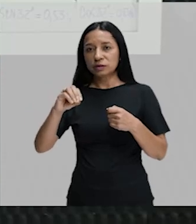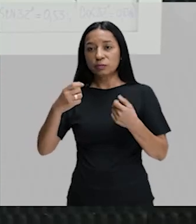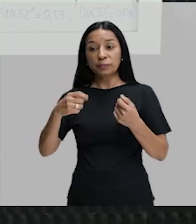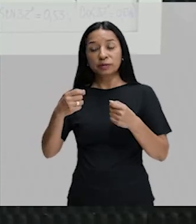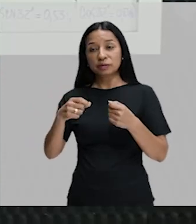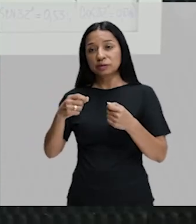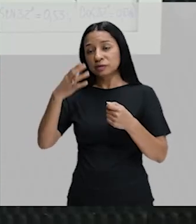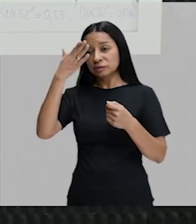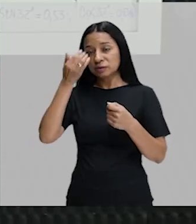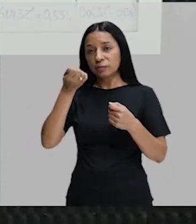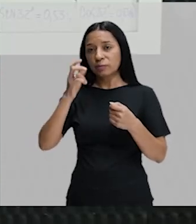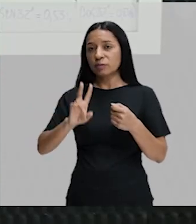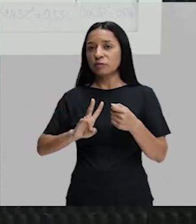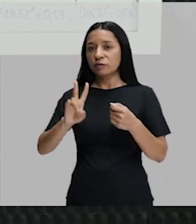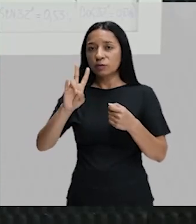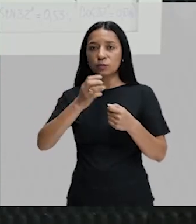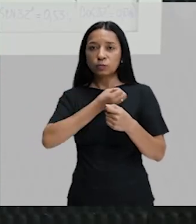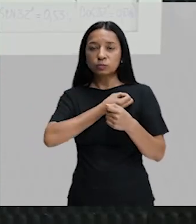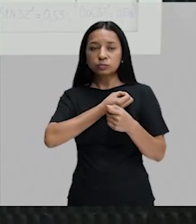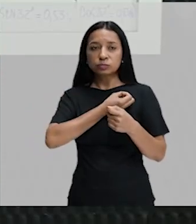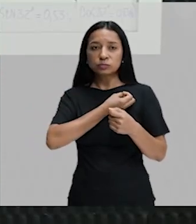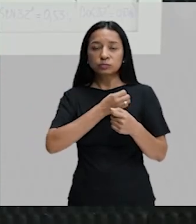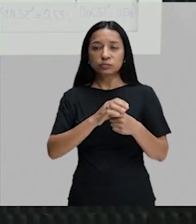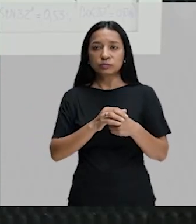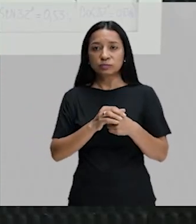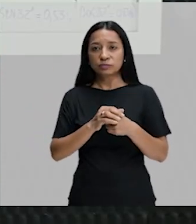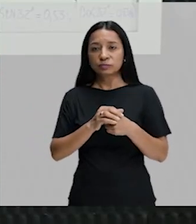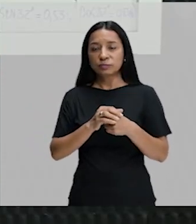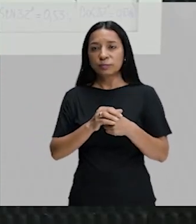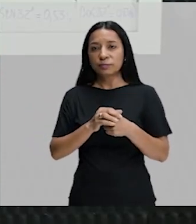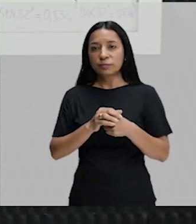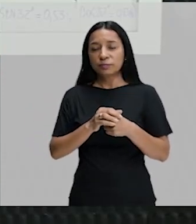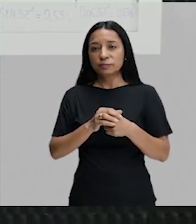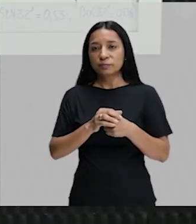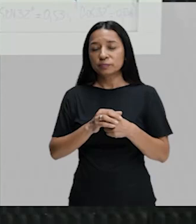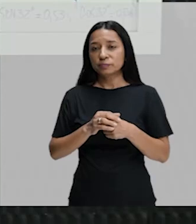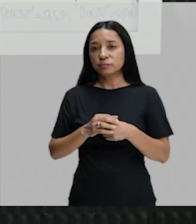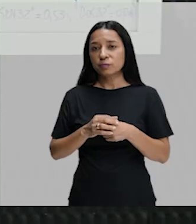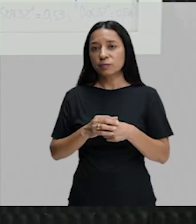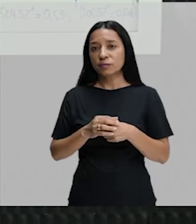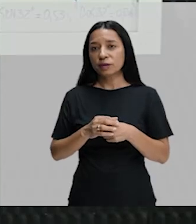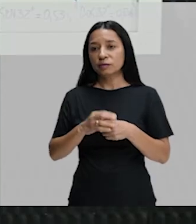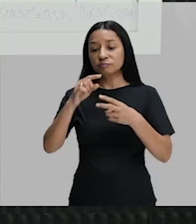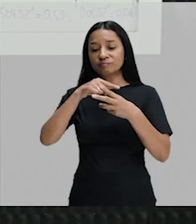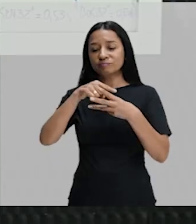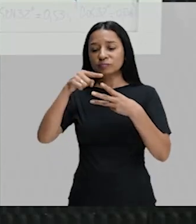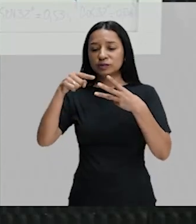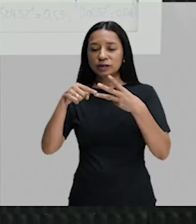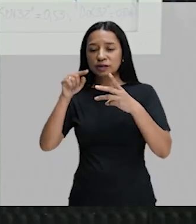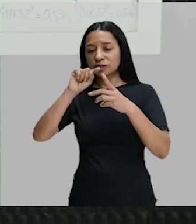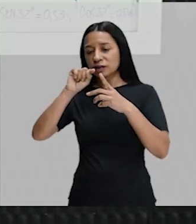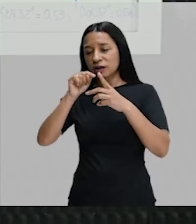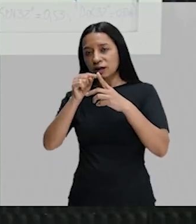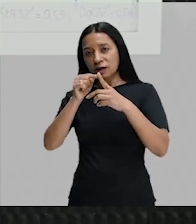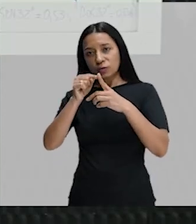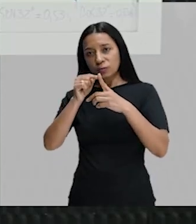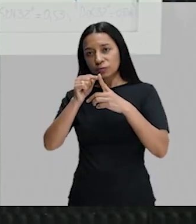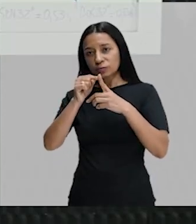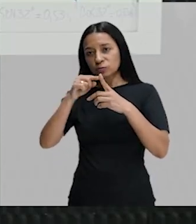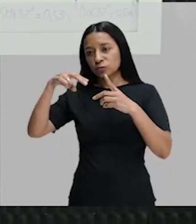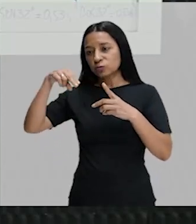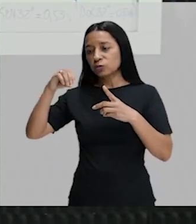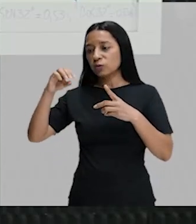existem 3 ângulos, que são os ângulos notáveis, que a gente vai falar deles em outra videoaula. Esse sim, a gente vai ter que